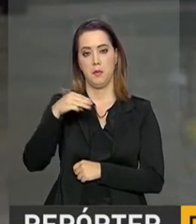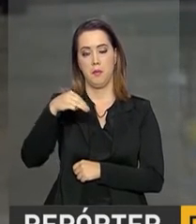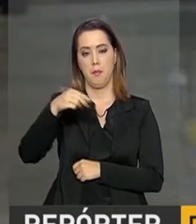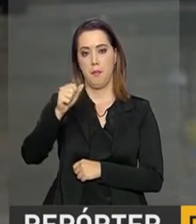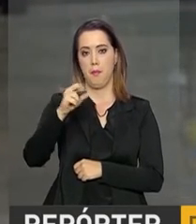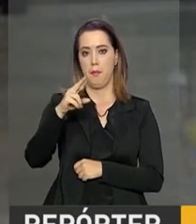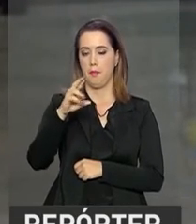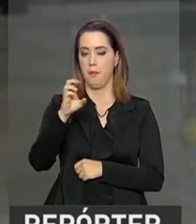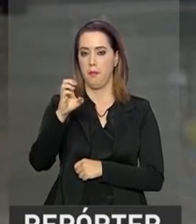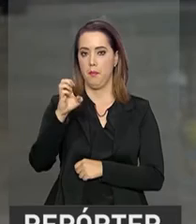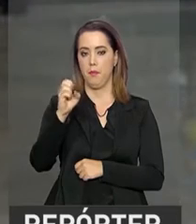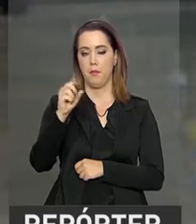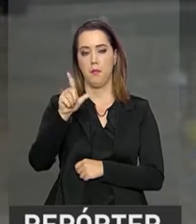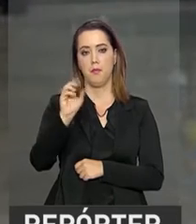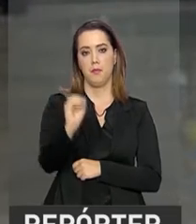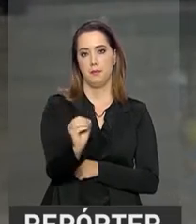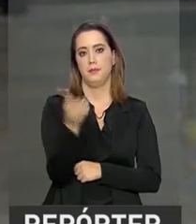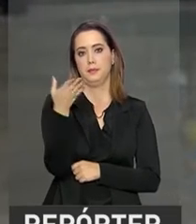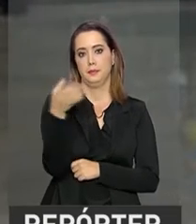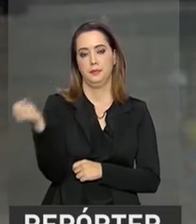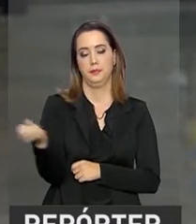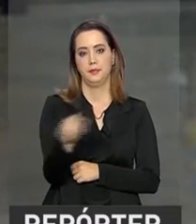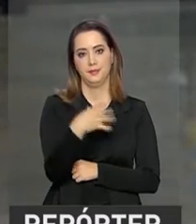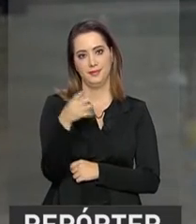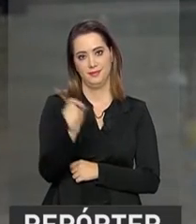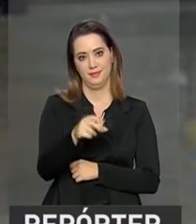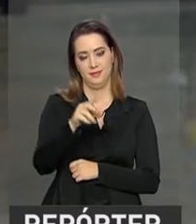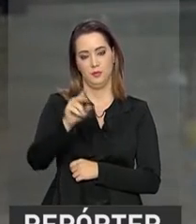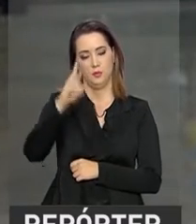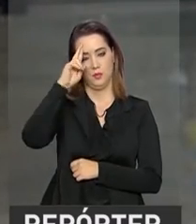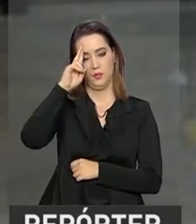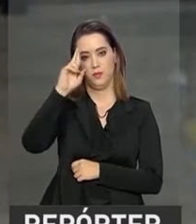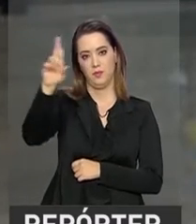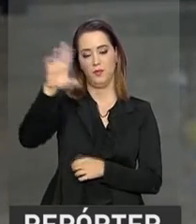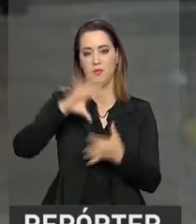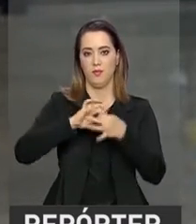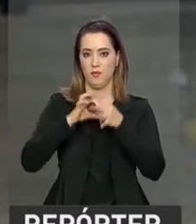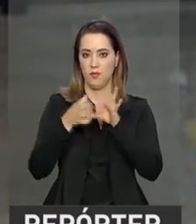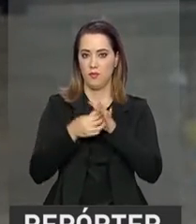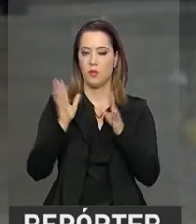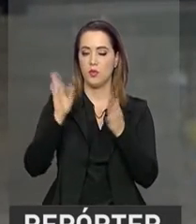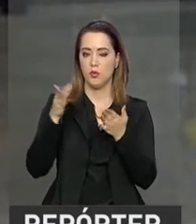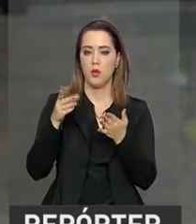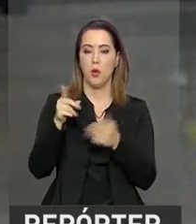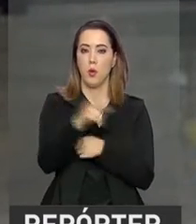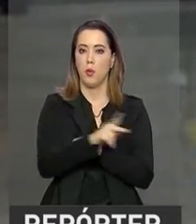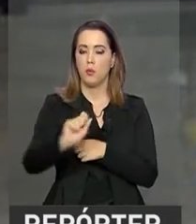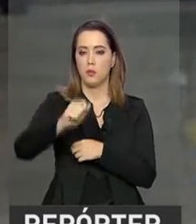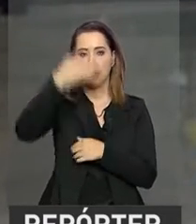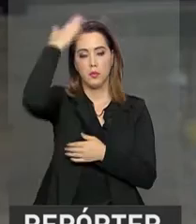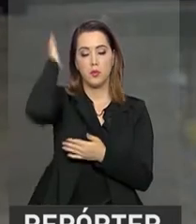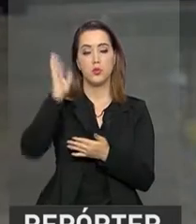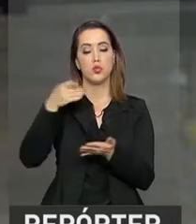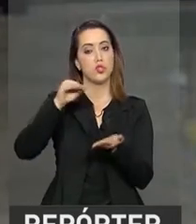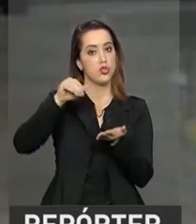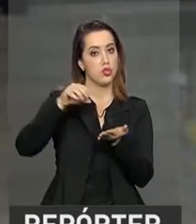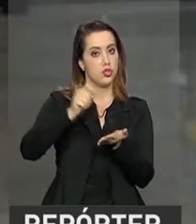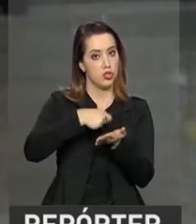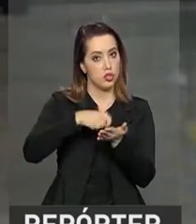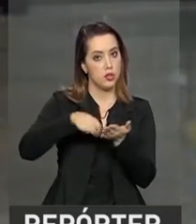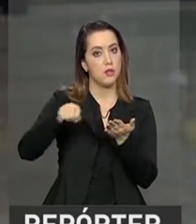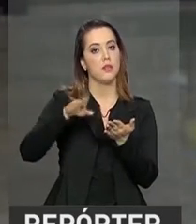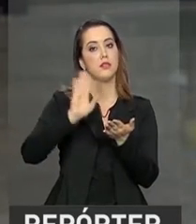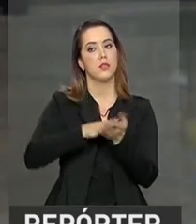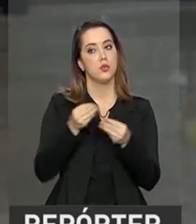indicação foi feita pelo presidente em exercício Michel Temer que assinou e encaminhou uma mensagem ao congresso nacional essa